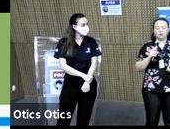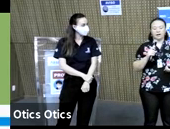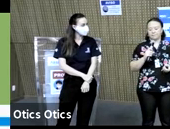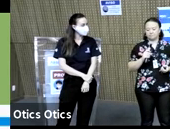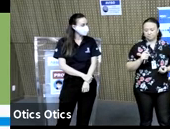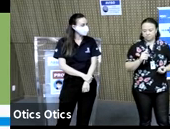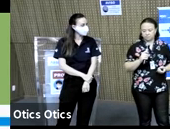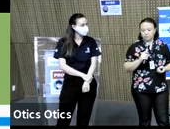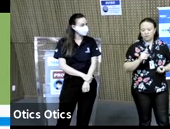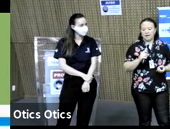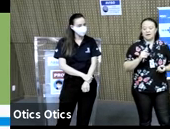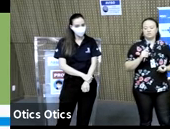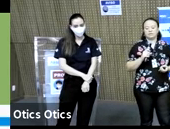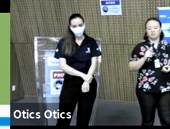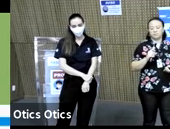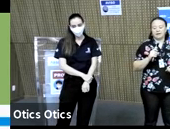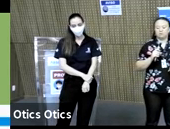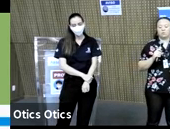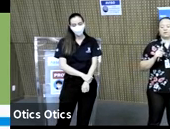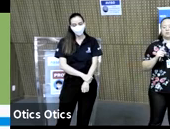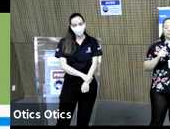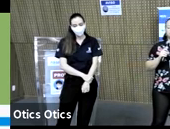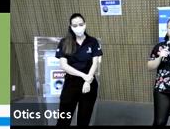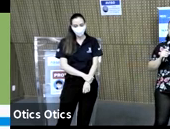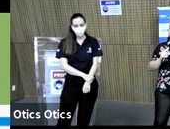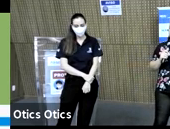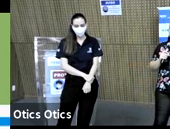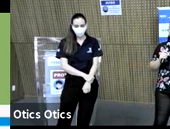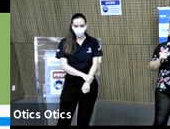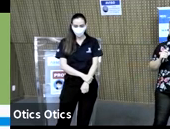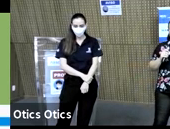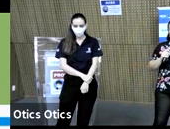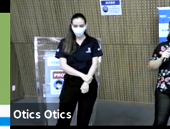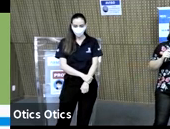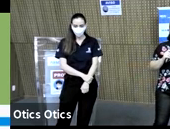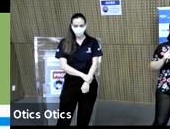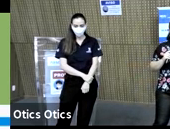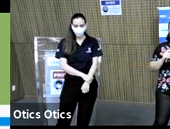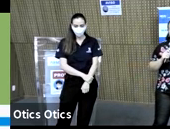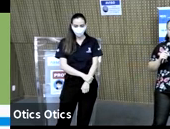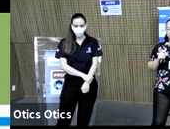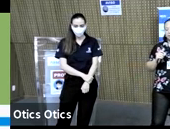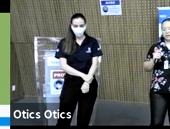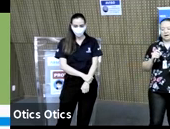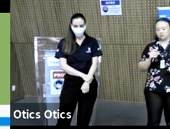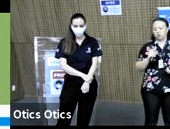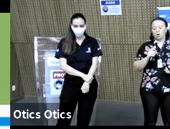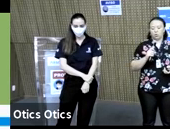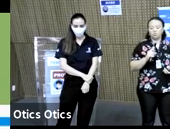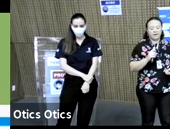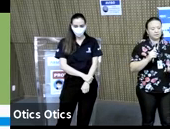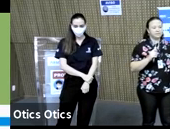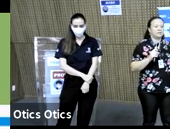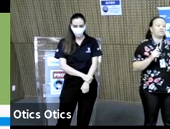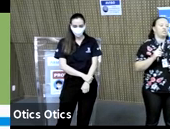precisam melhorar. Resultado esperado, aumento da produção dentro dos relatórios, responsável toda a equipe, prazo